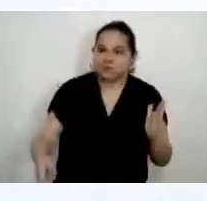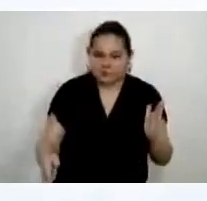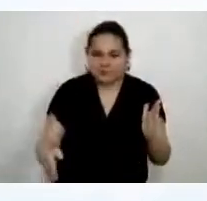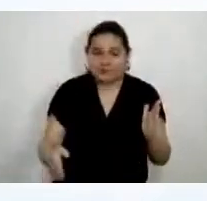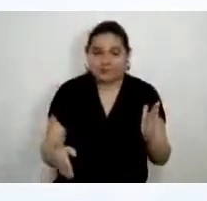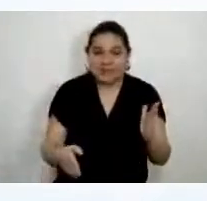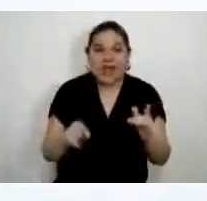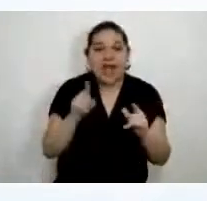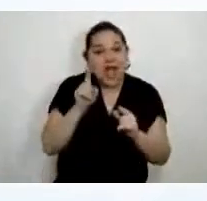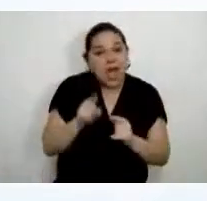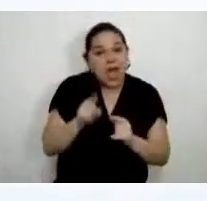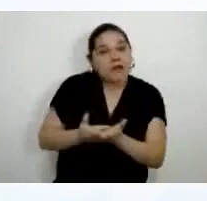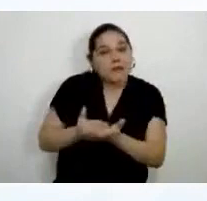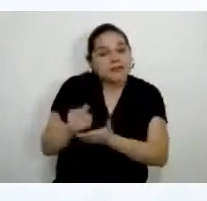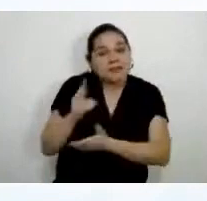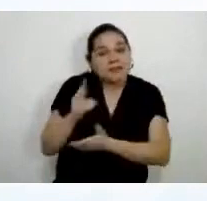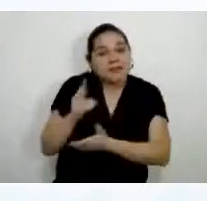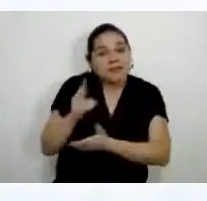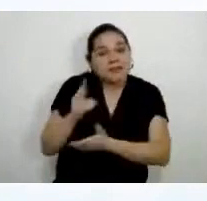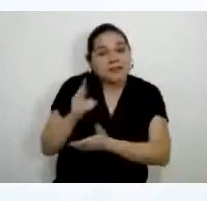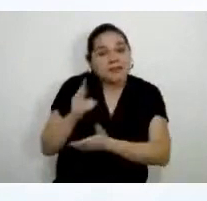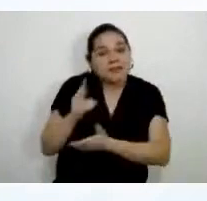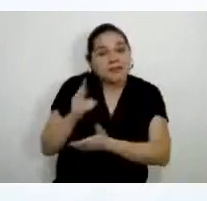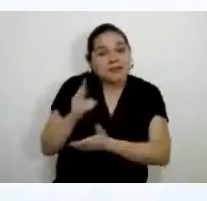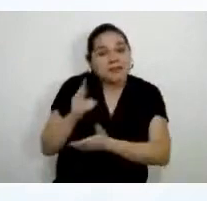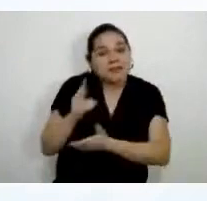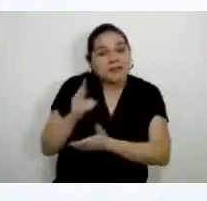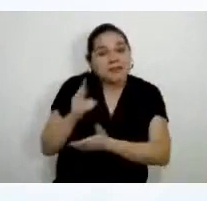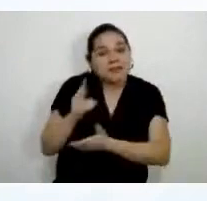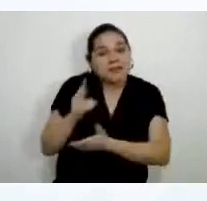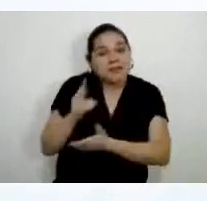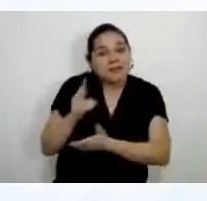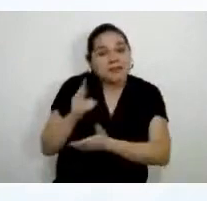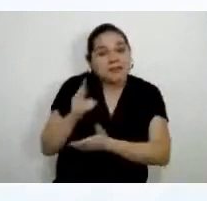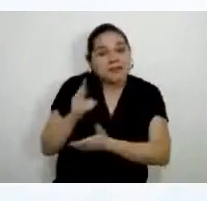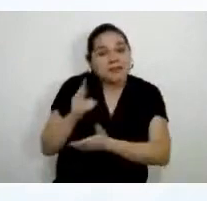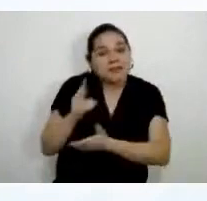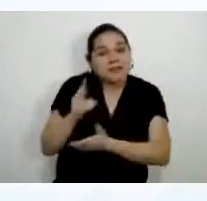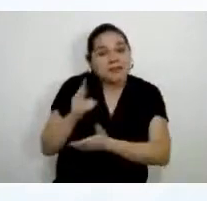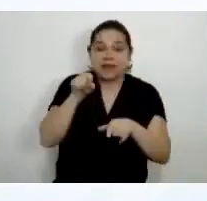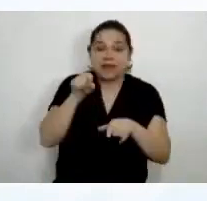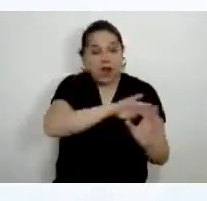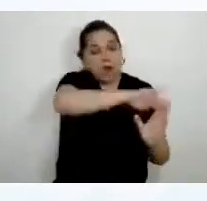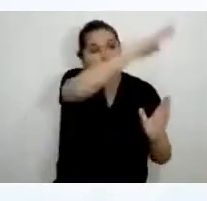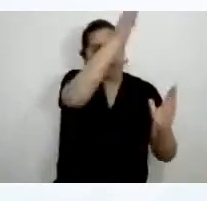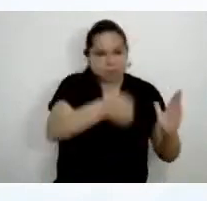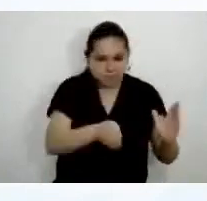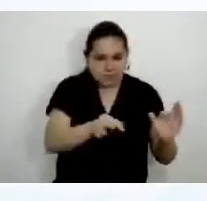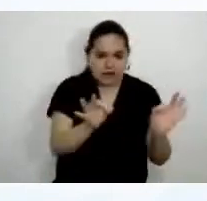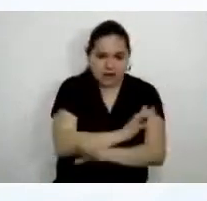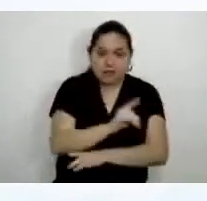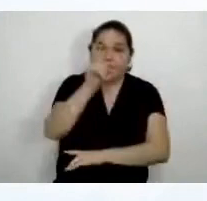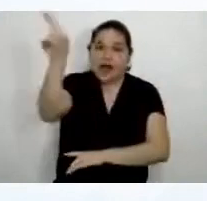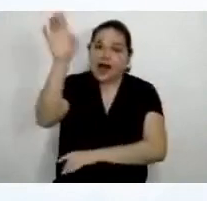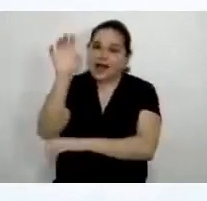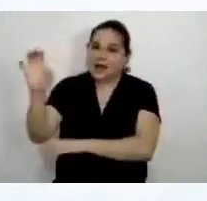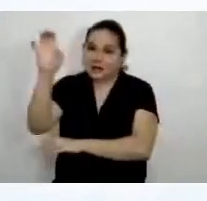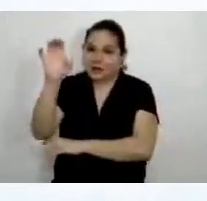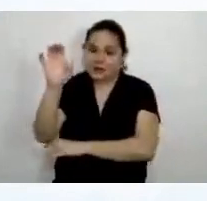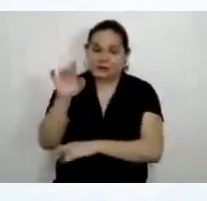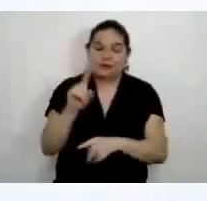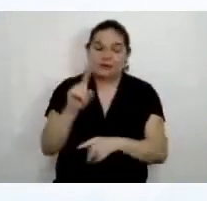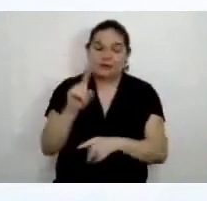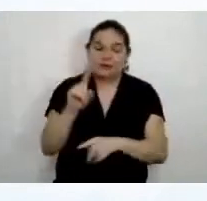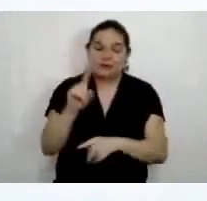No com Brasil, a certeza. gente ainda não tem uma segunda onda bem definida, mas nos Estados Unidos a gente já está percebendo que é